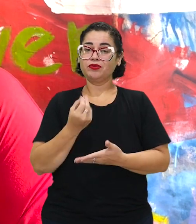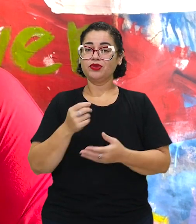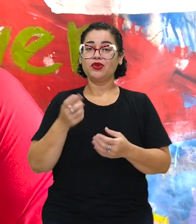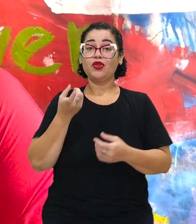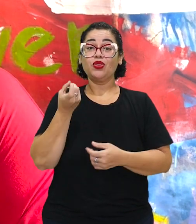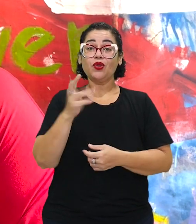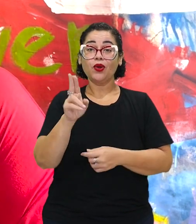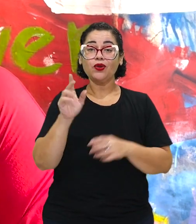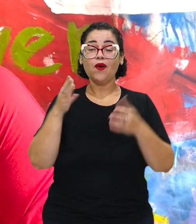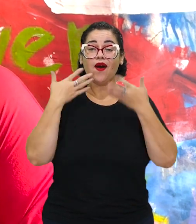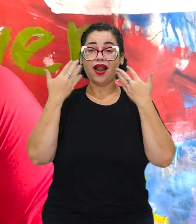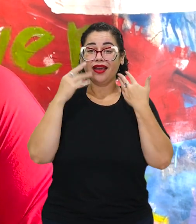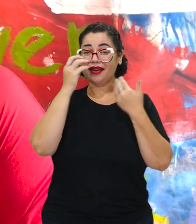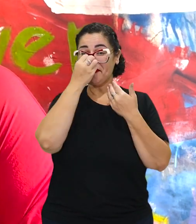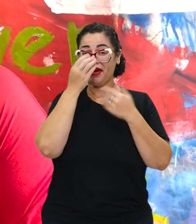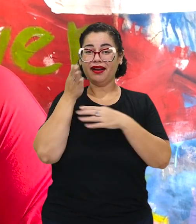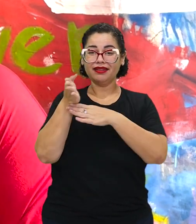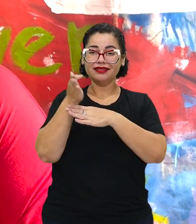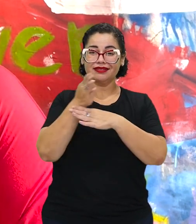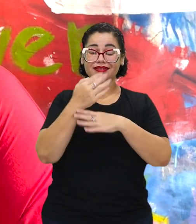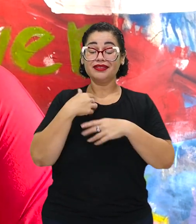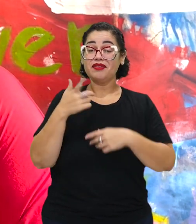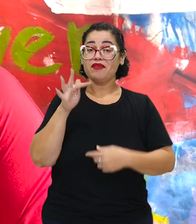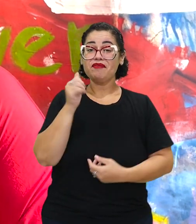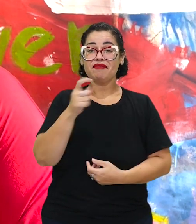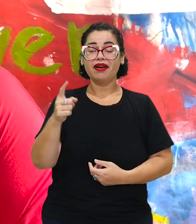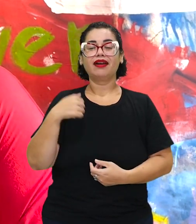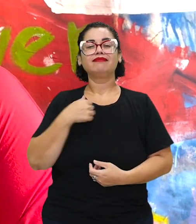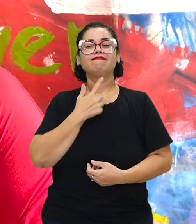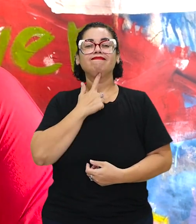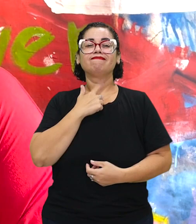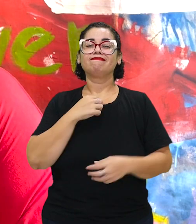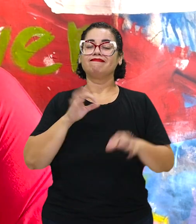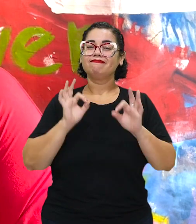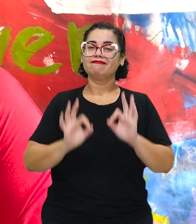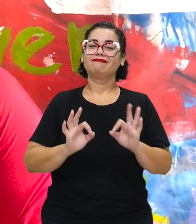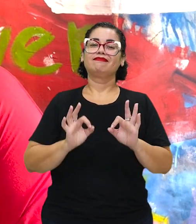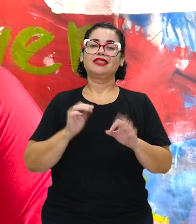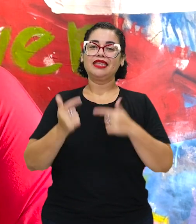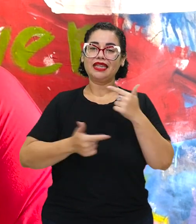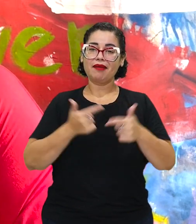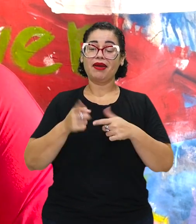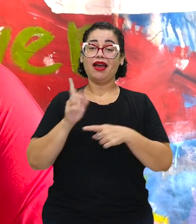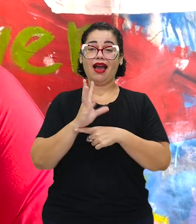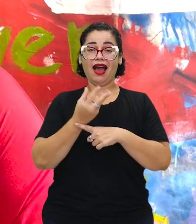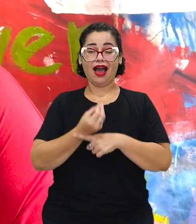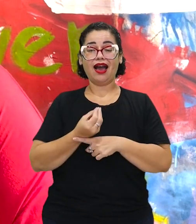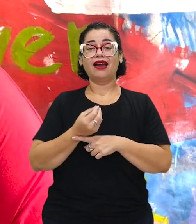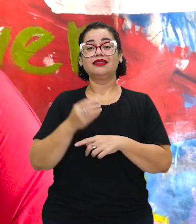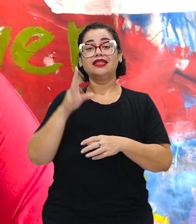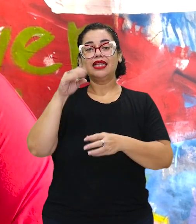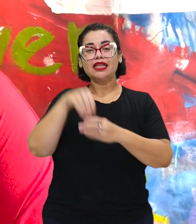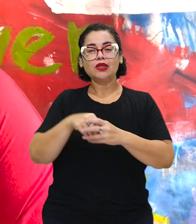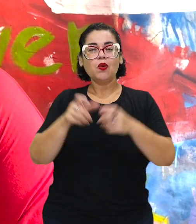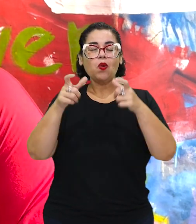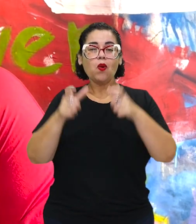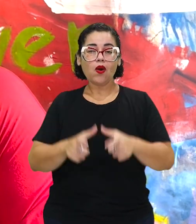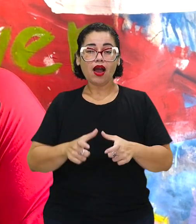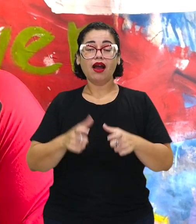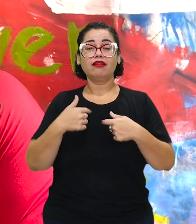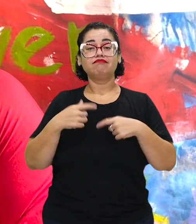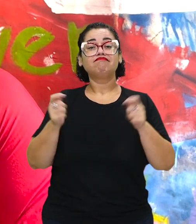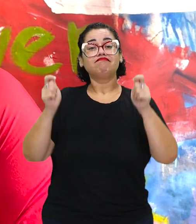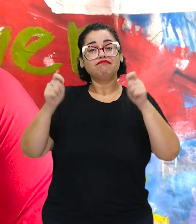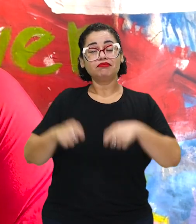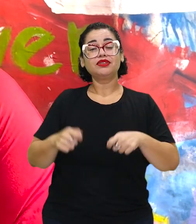da Alegria e eu tinha essa vontade de trabalhar com arte num lugar